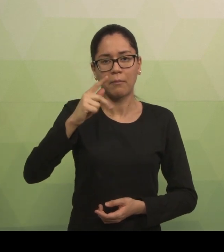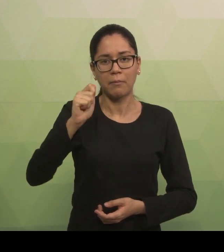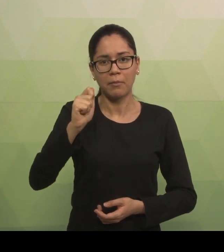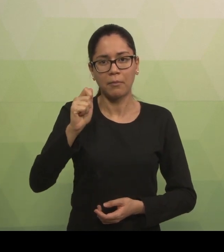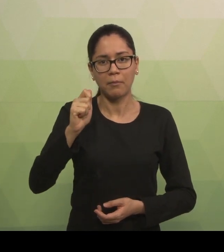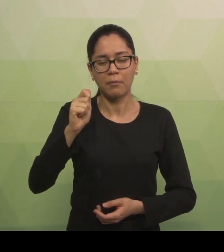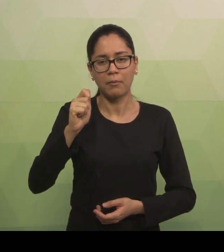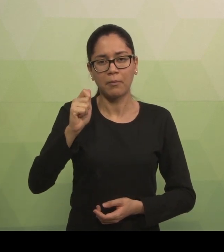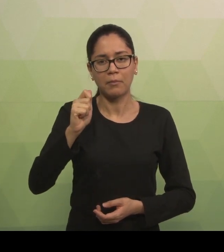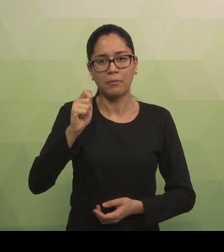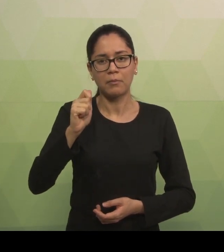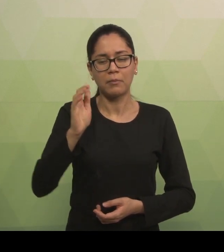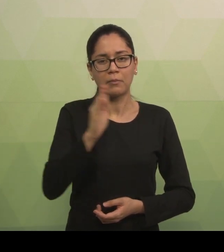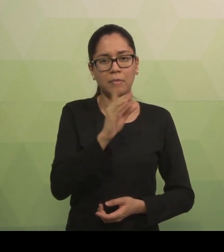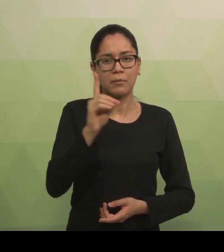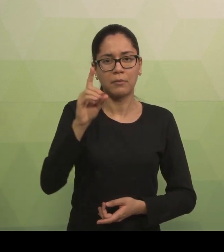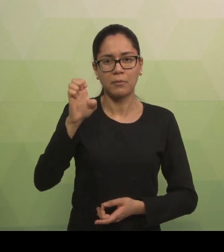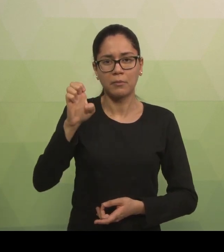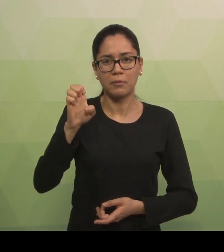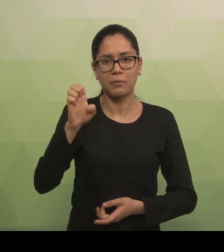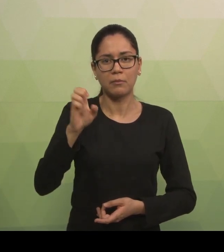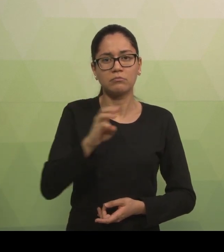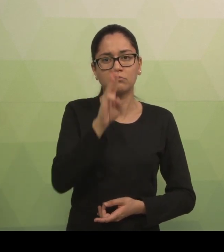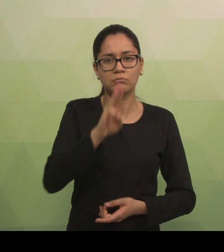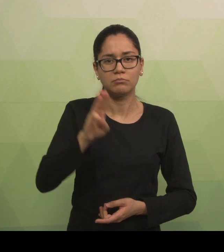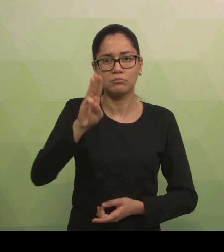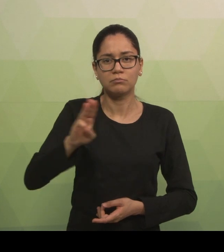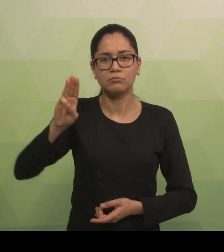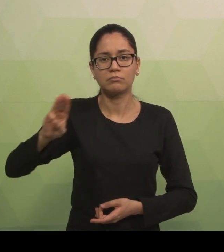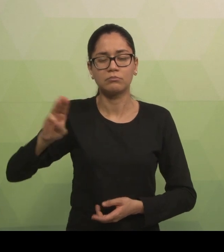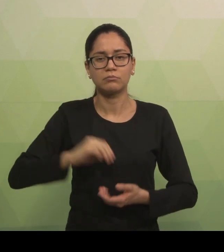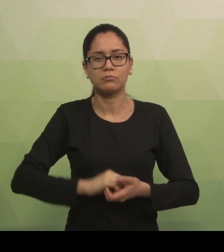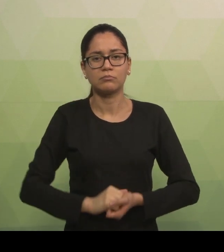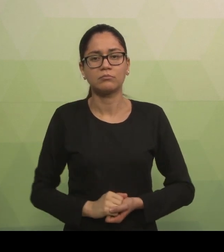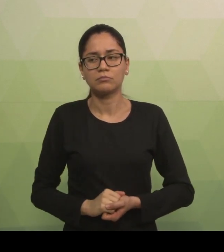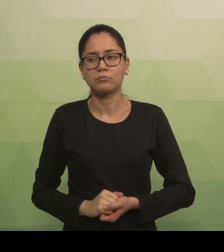do briefing, realizado na etapa anterior.